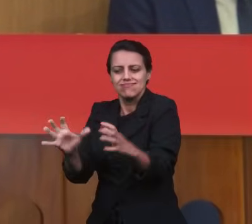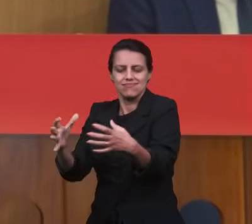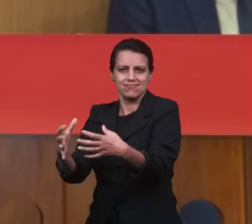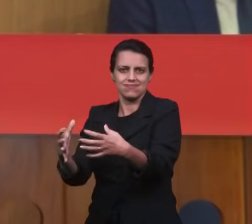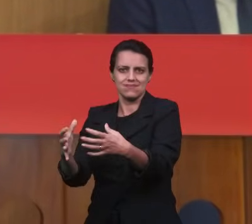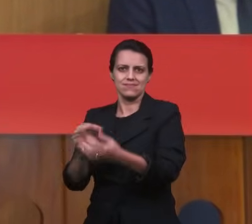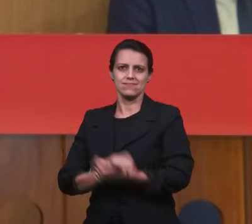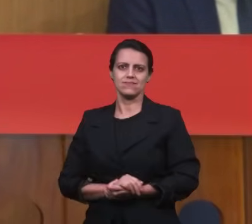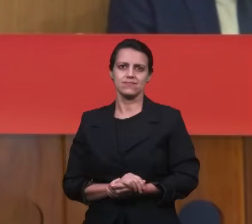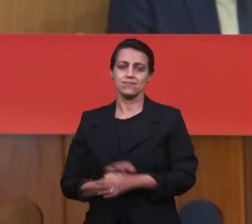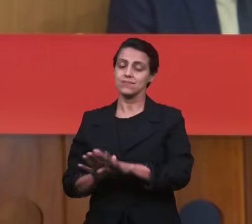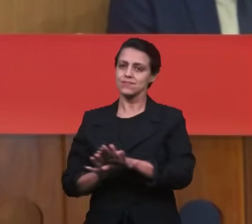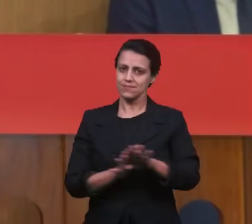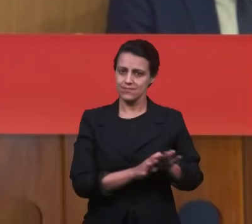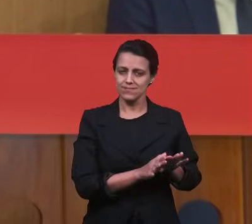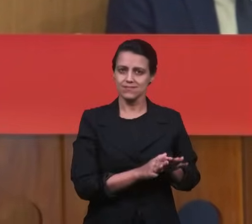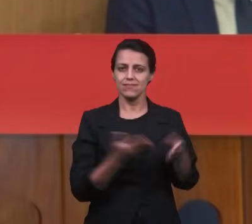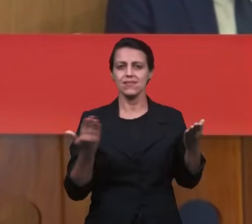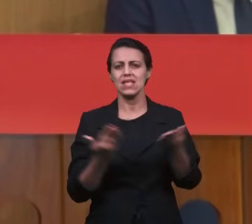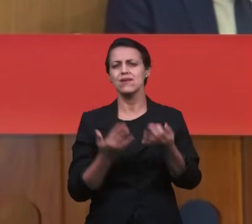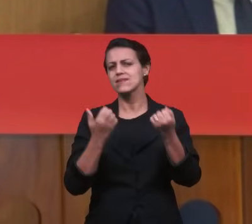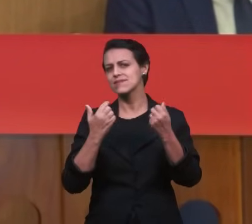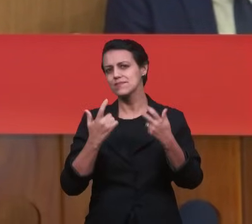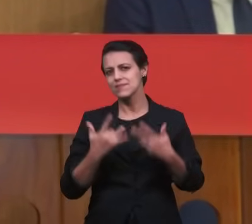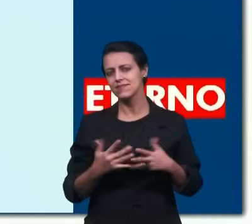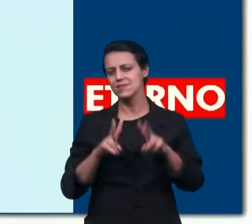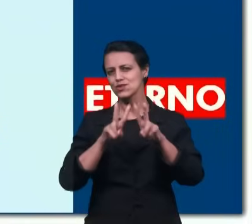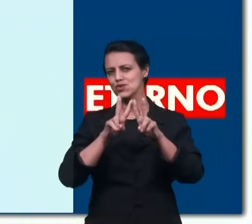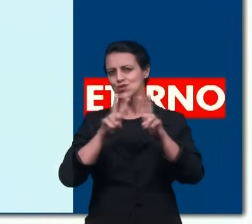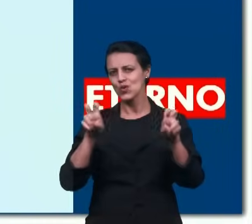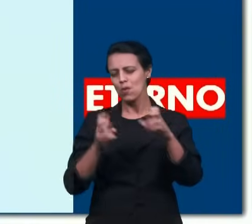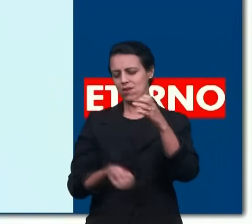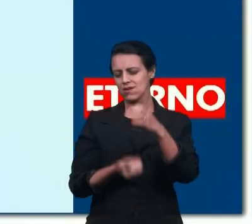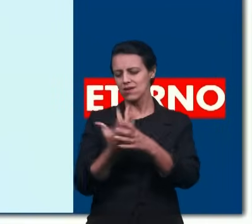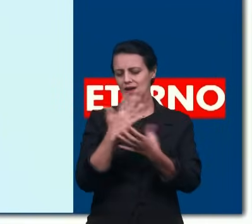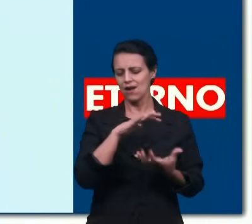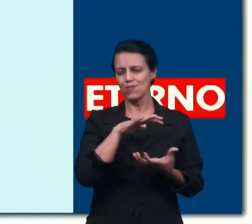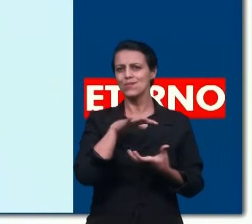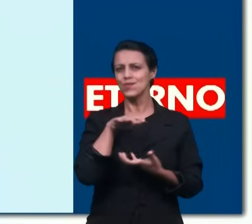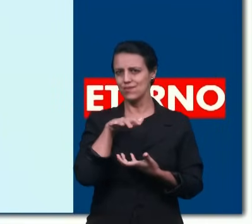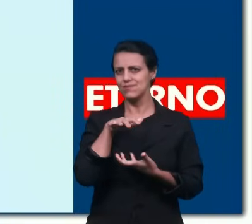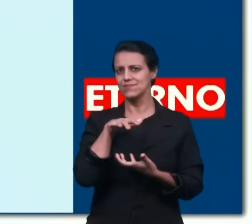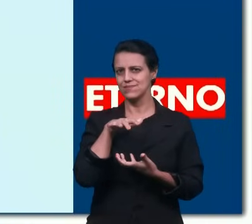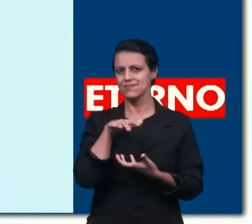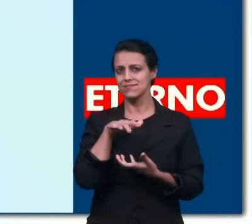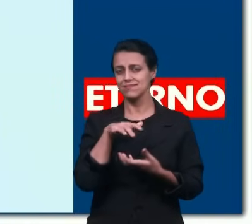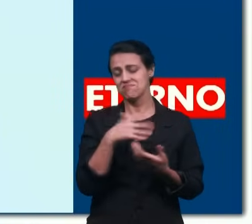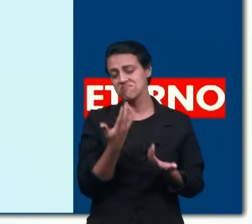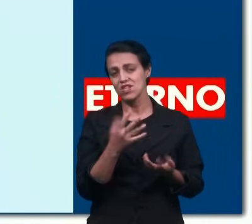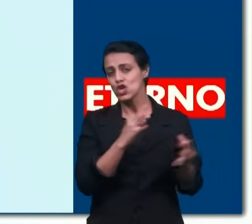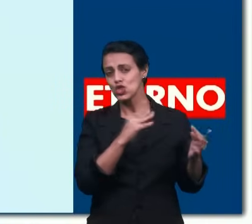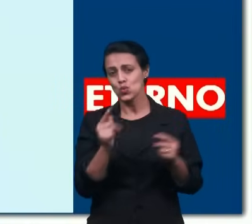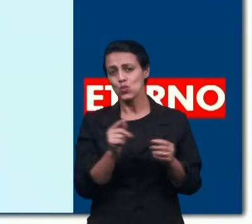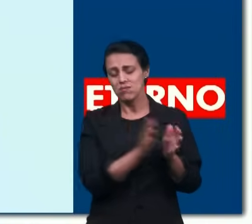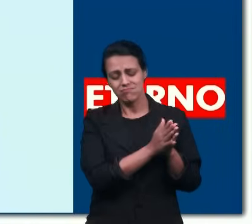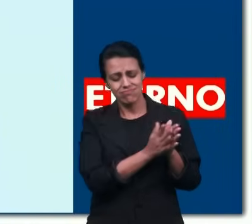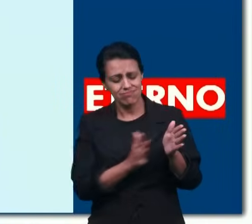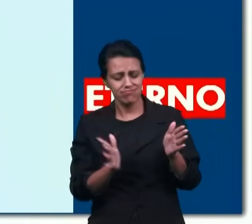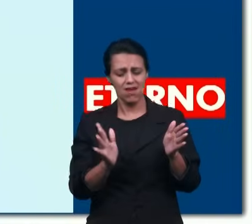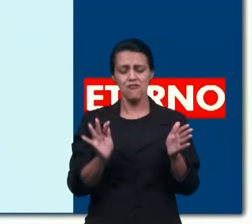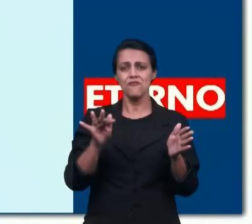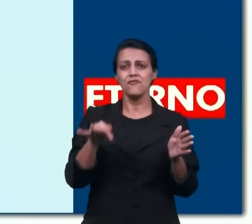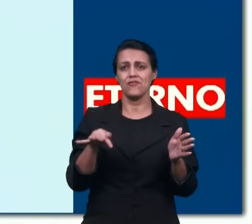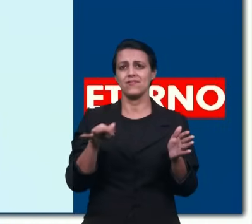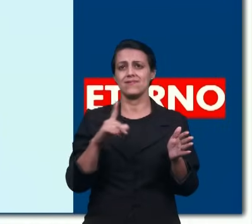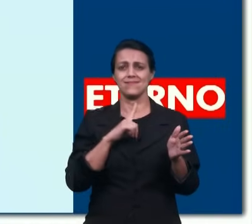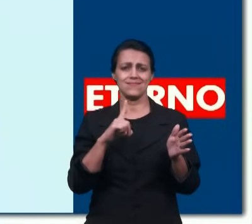obra criadora. Então na obra criadora tudo tem fim, é a razão, é o concreto ali, é a criação, está tudo certo. E o homem